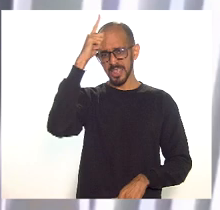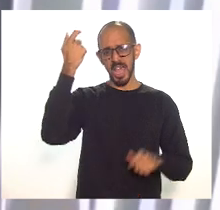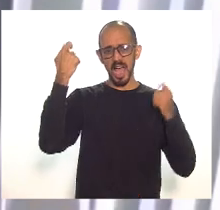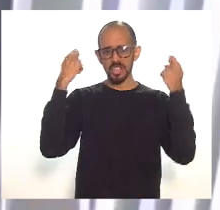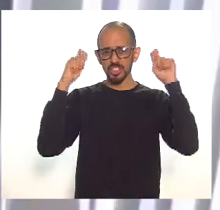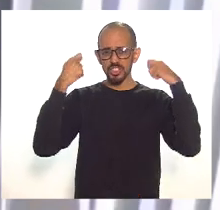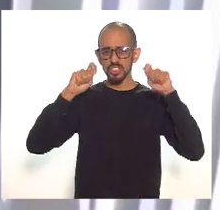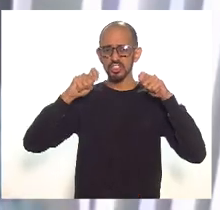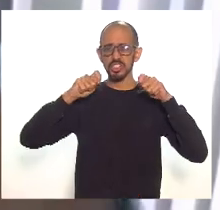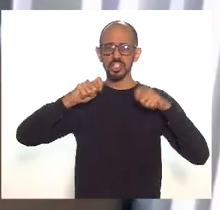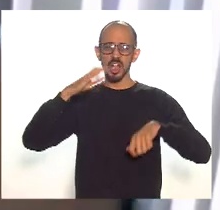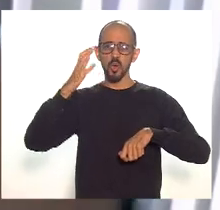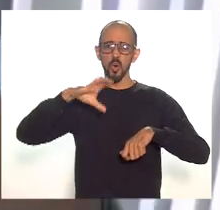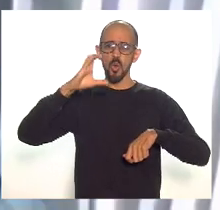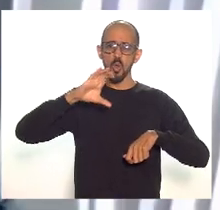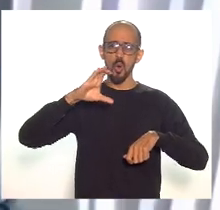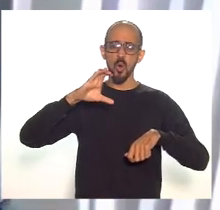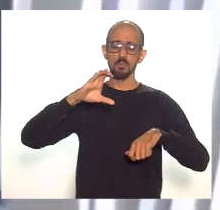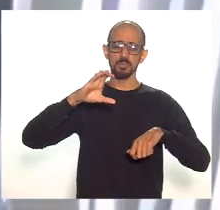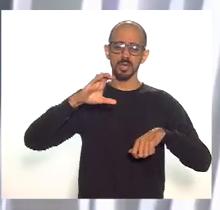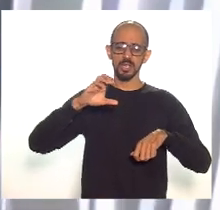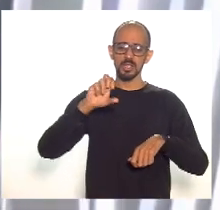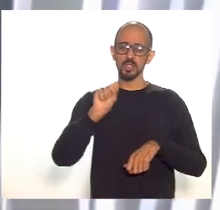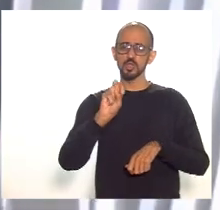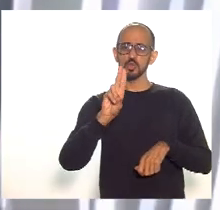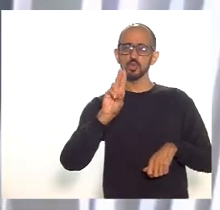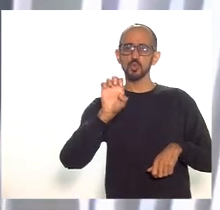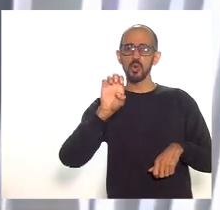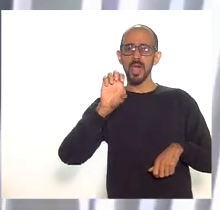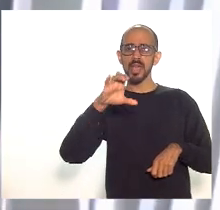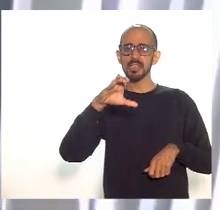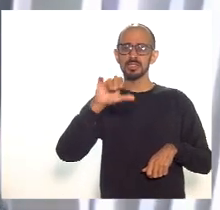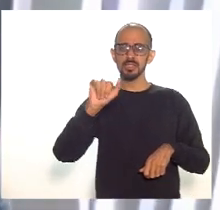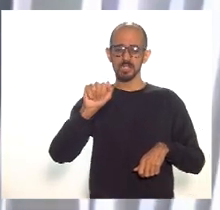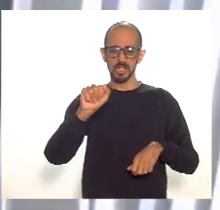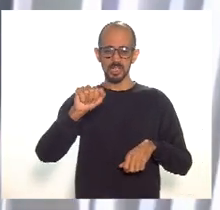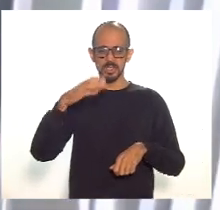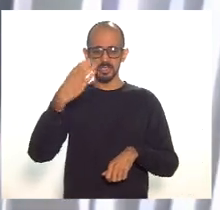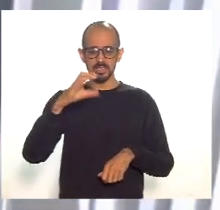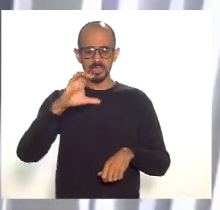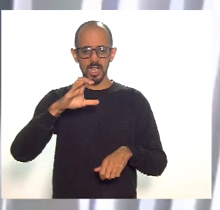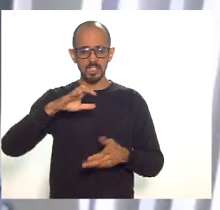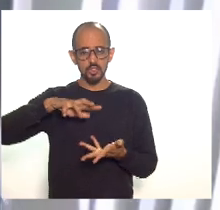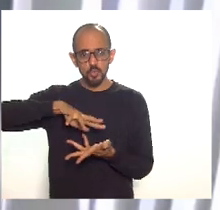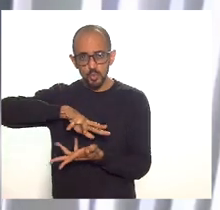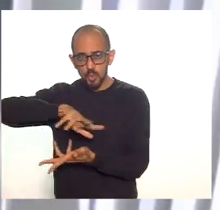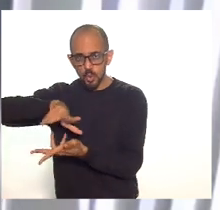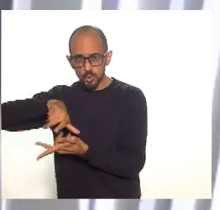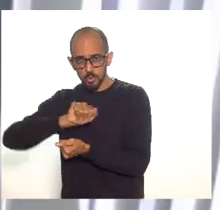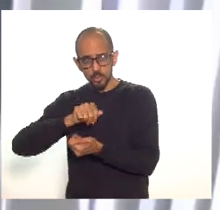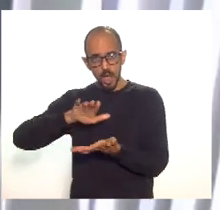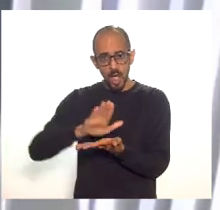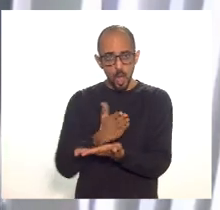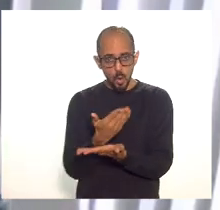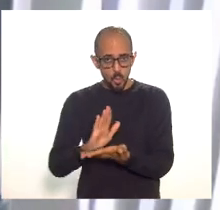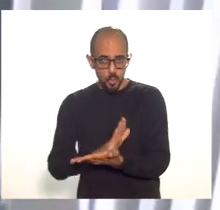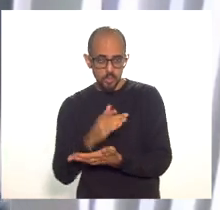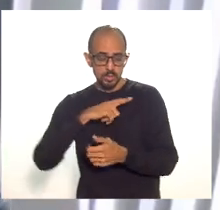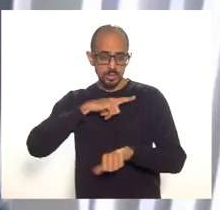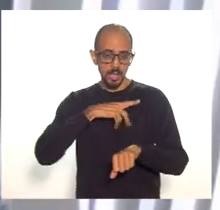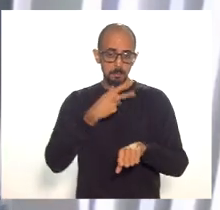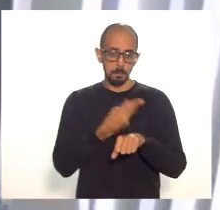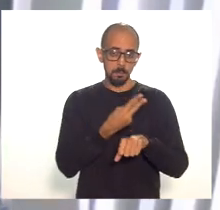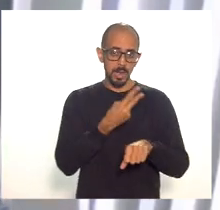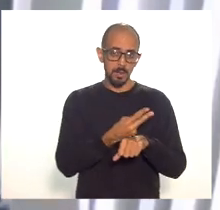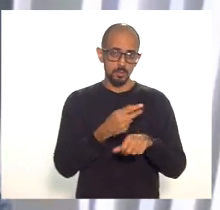Colômbia, México e Suécia, de cientistas do mundo inteiro, alguns, inclusive, premiados com o Prêmio Nobel,